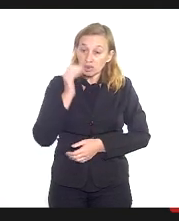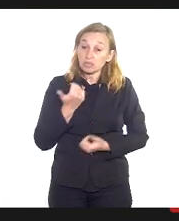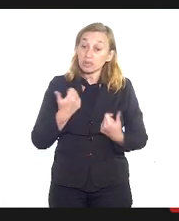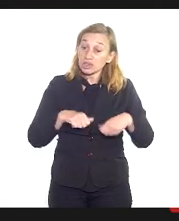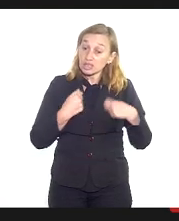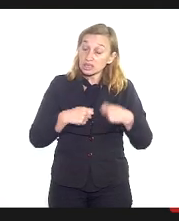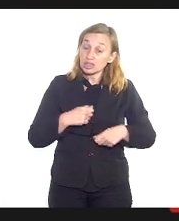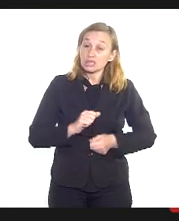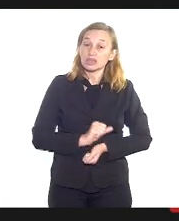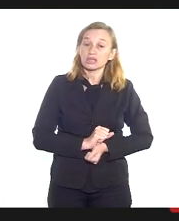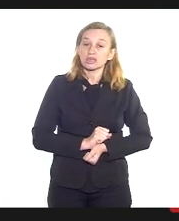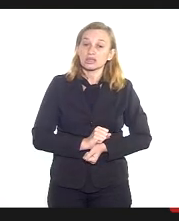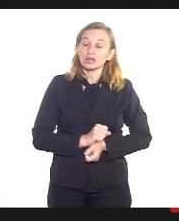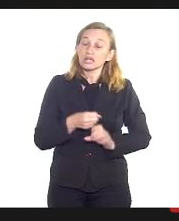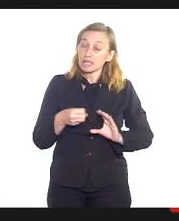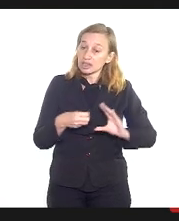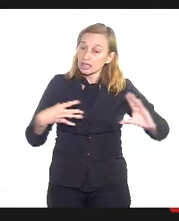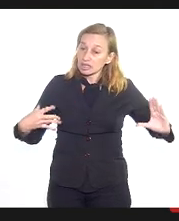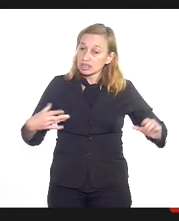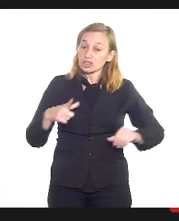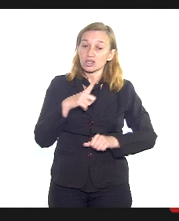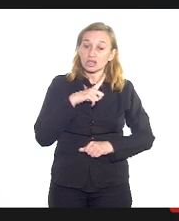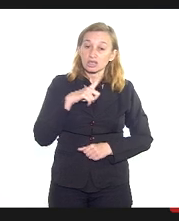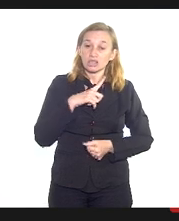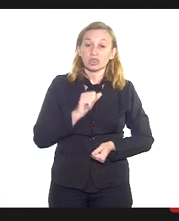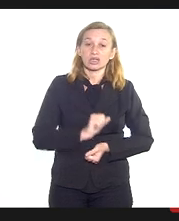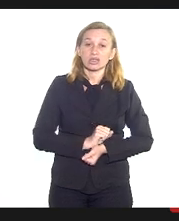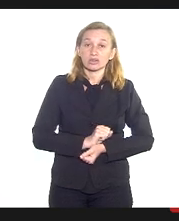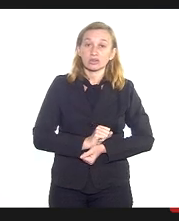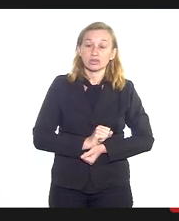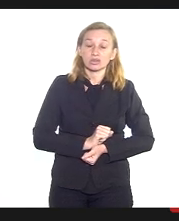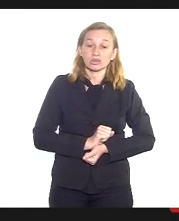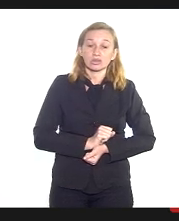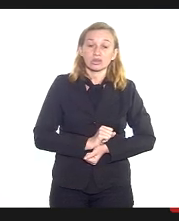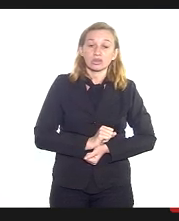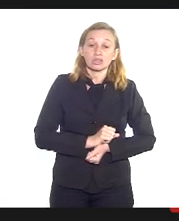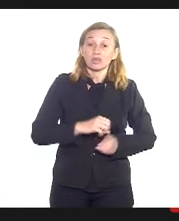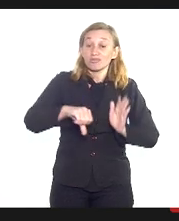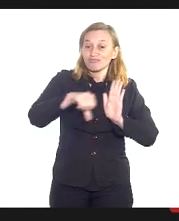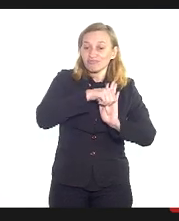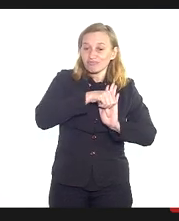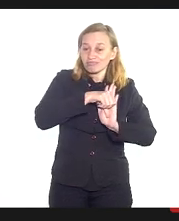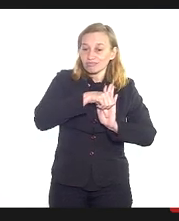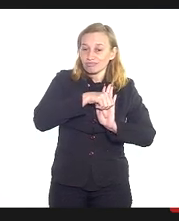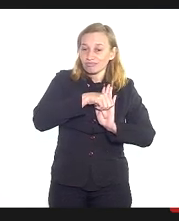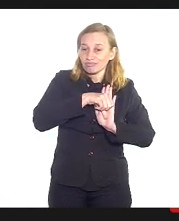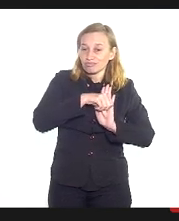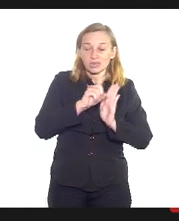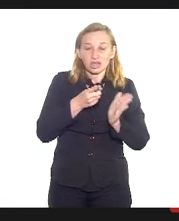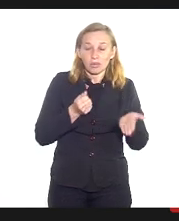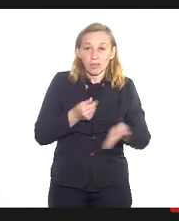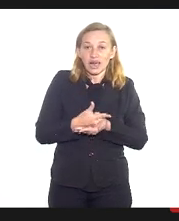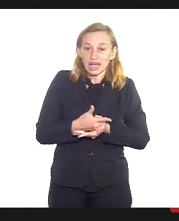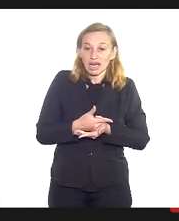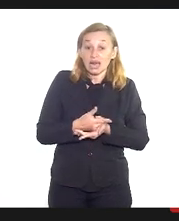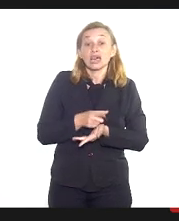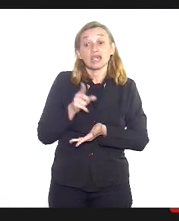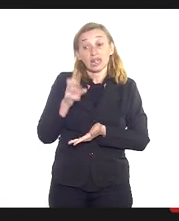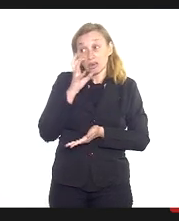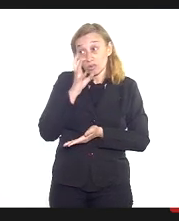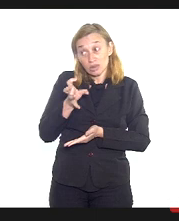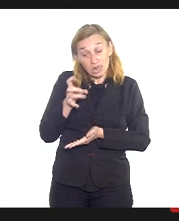se caracterizar como hipótese de crime de sonegação. E aí a